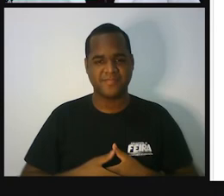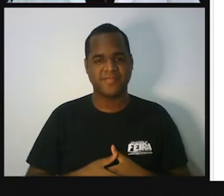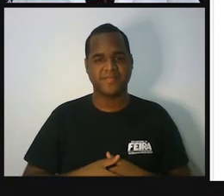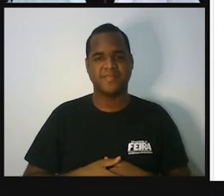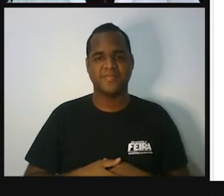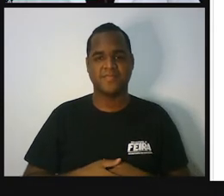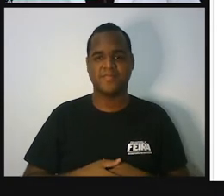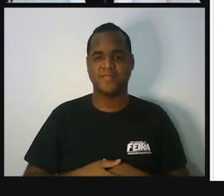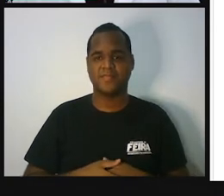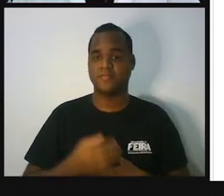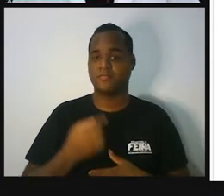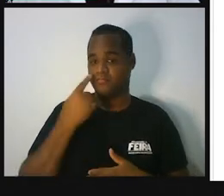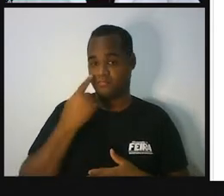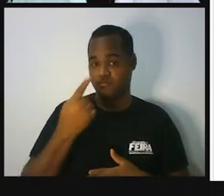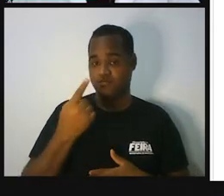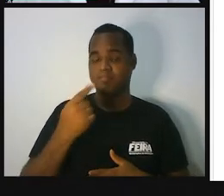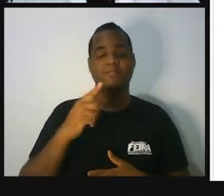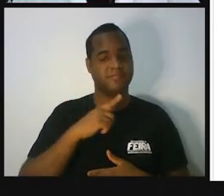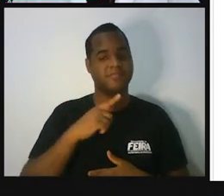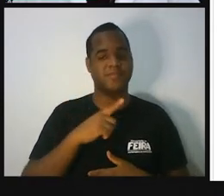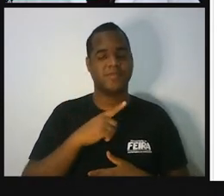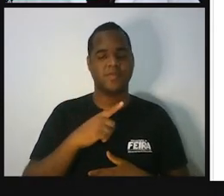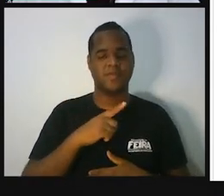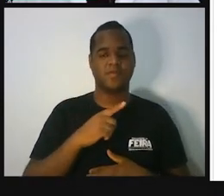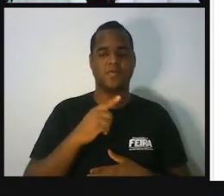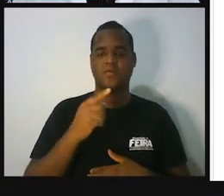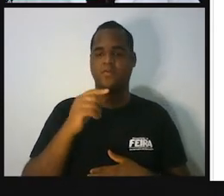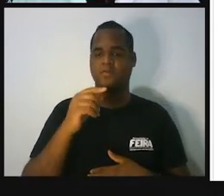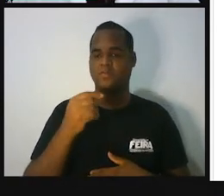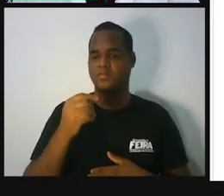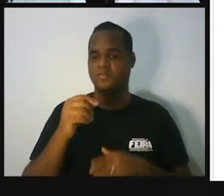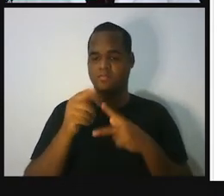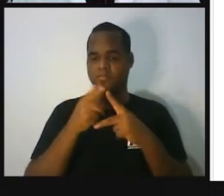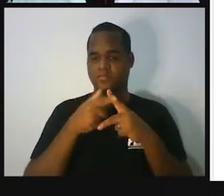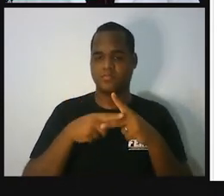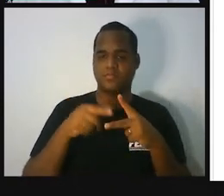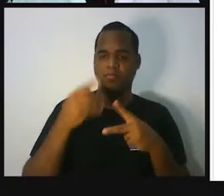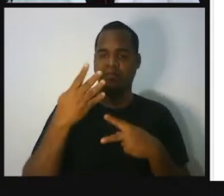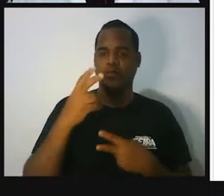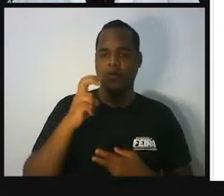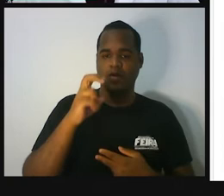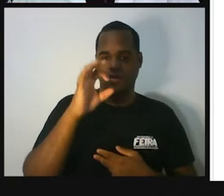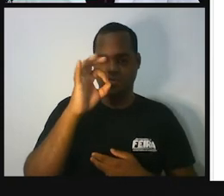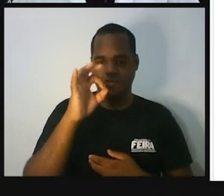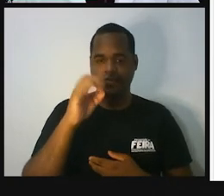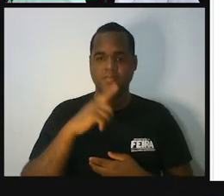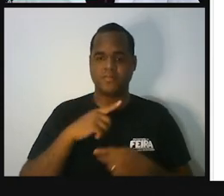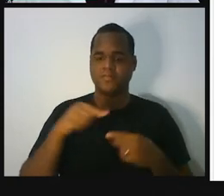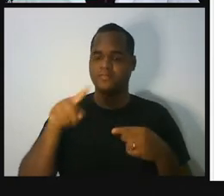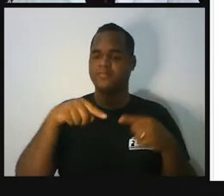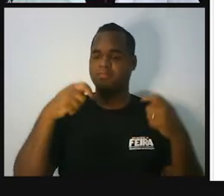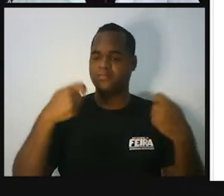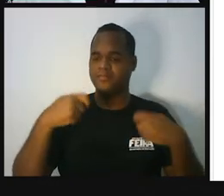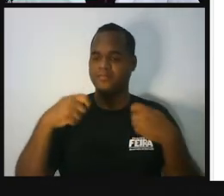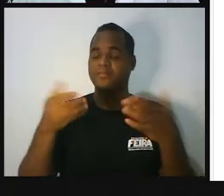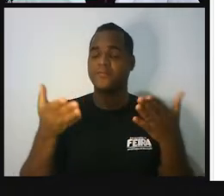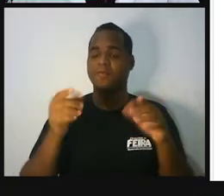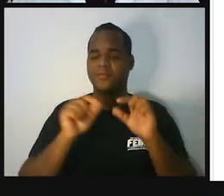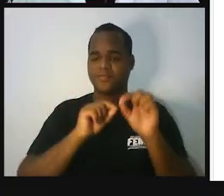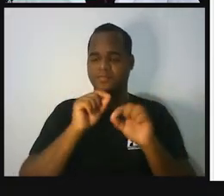E aí olha só temos aqui um ângulo de 45° a gente só precisa agora